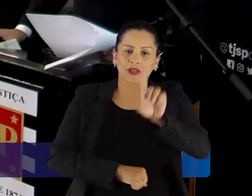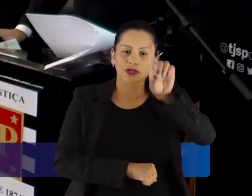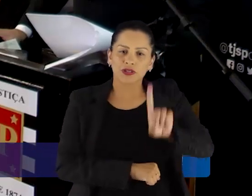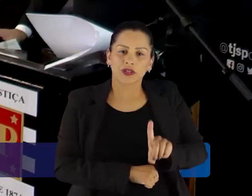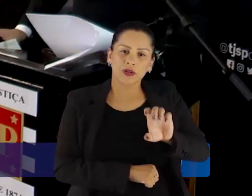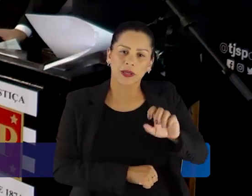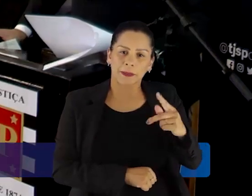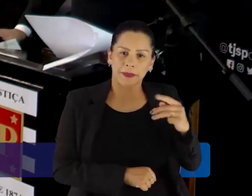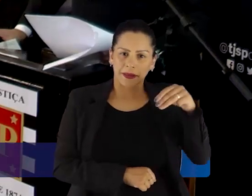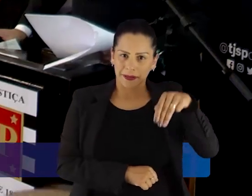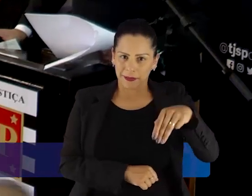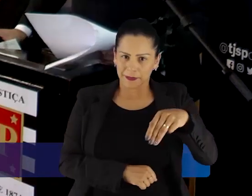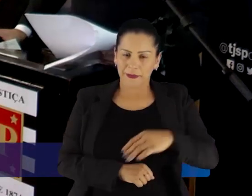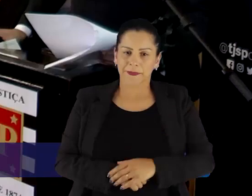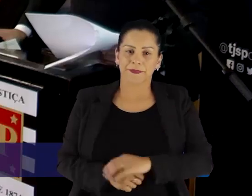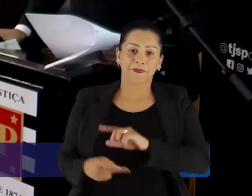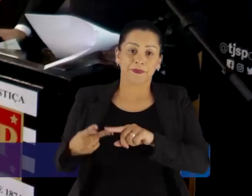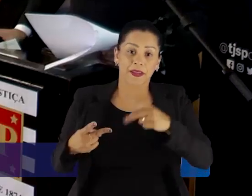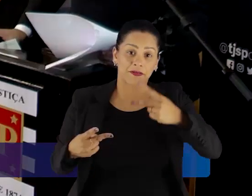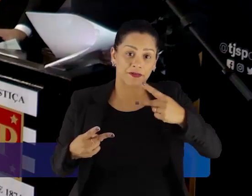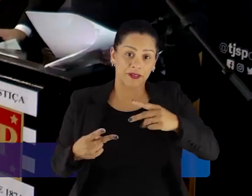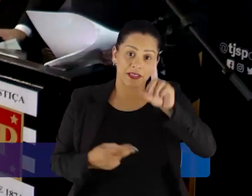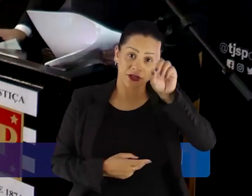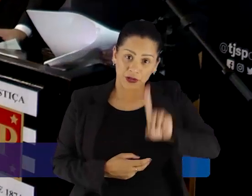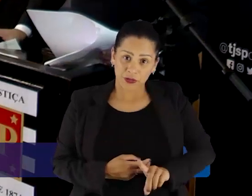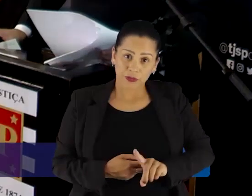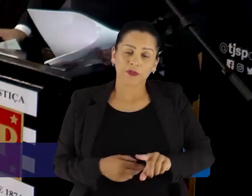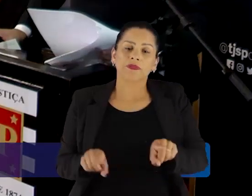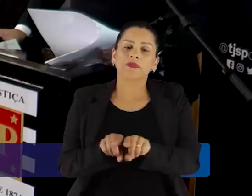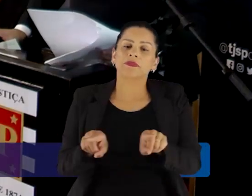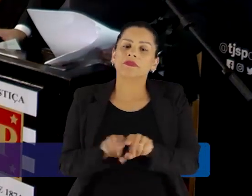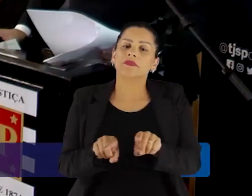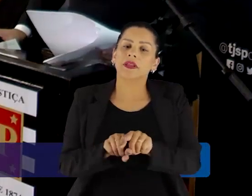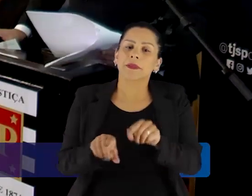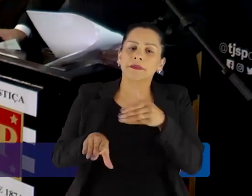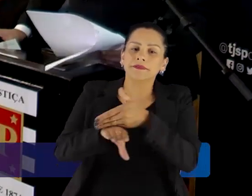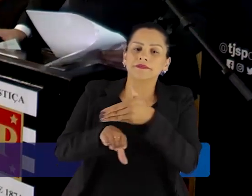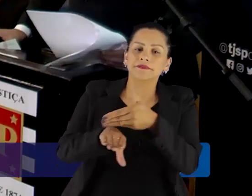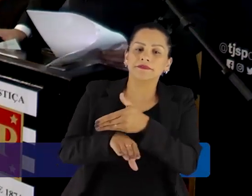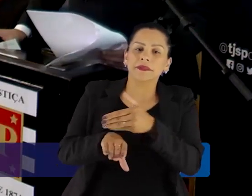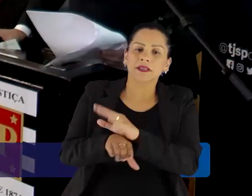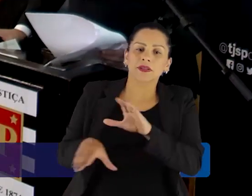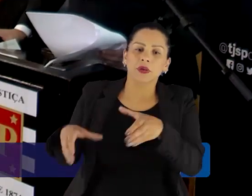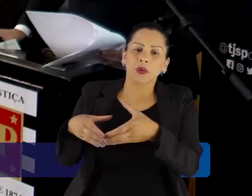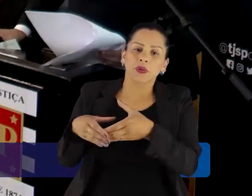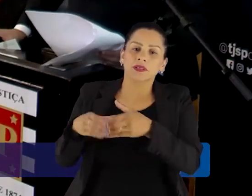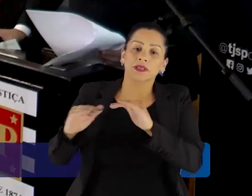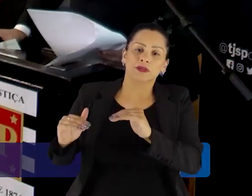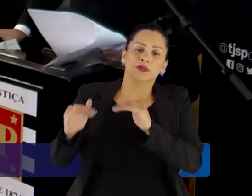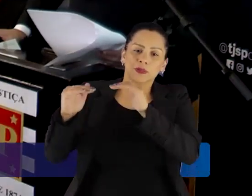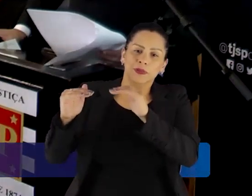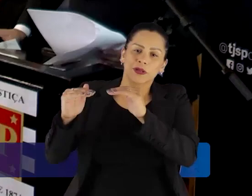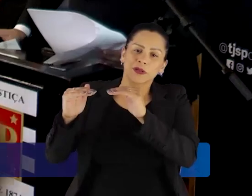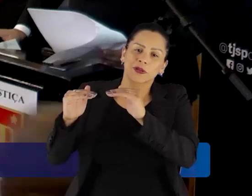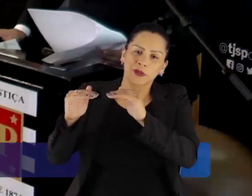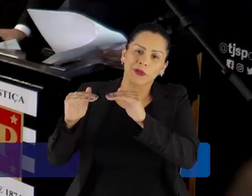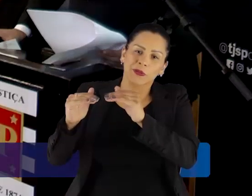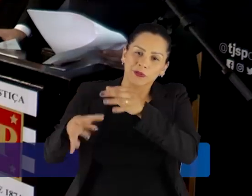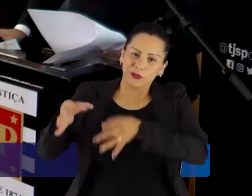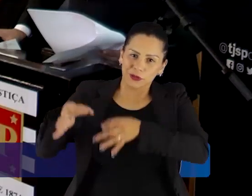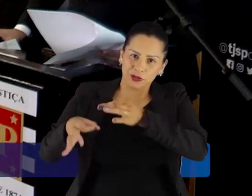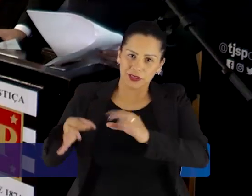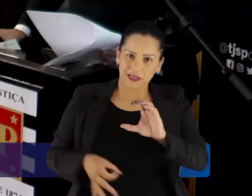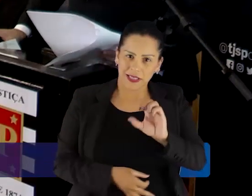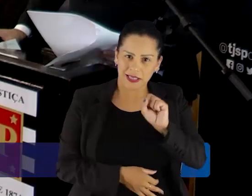a magistratura do vice-diretor e também dos membros do Conselho superior da magistratura convidamos